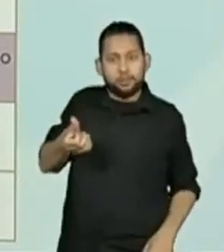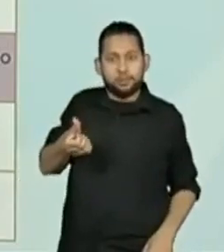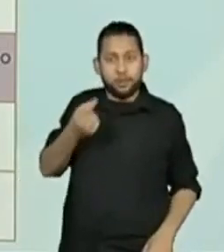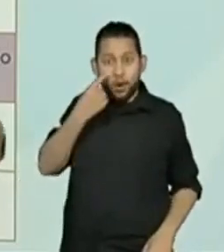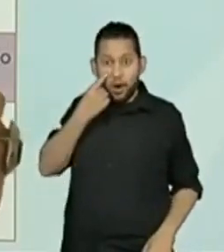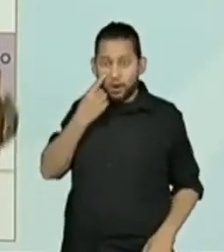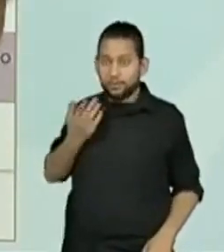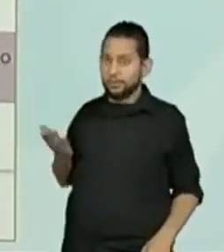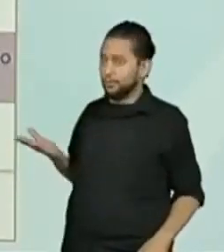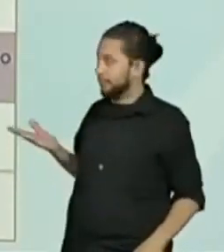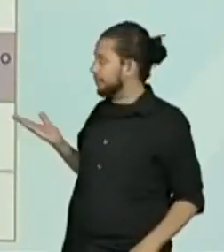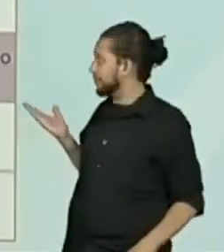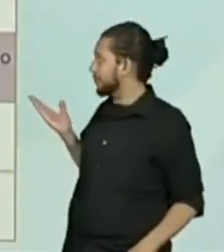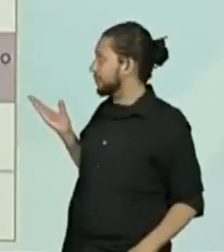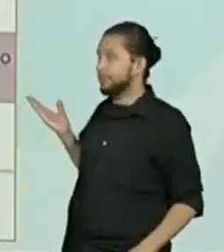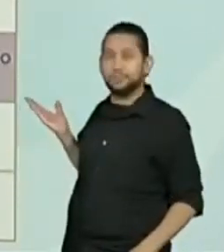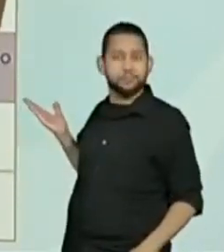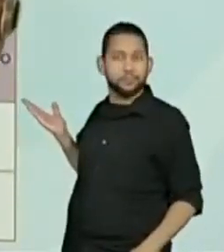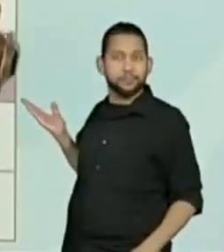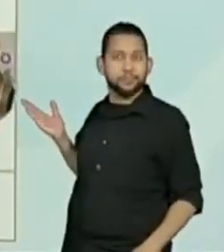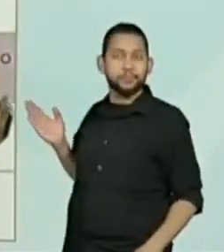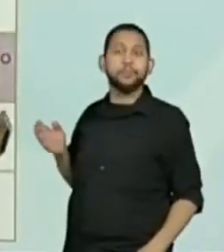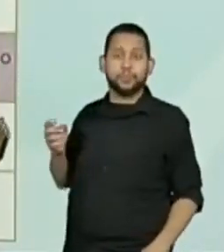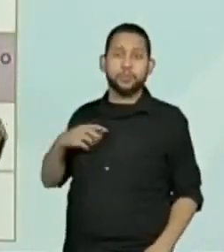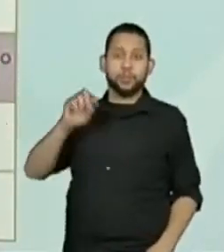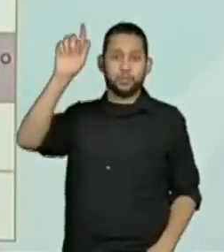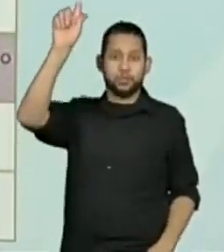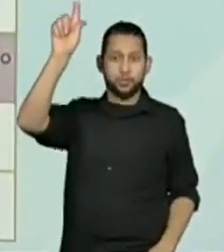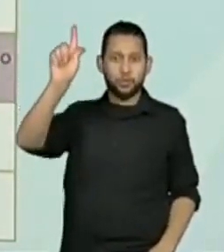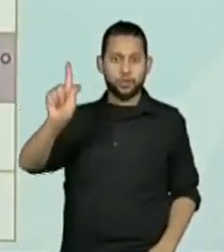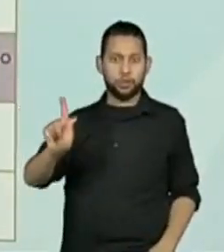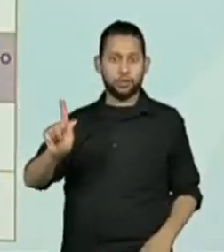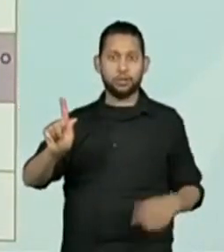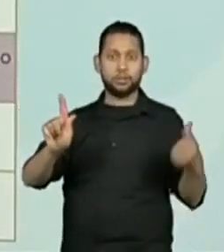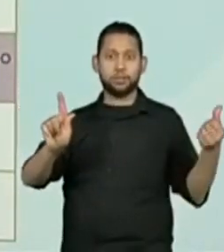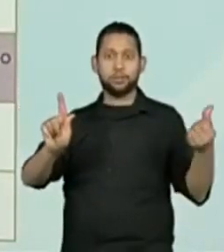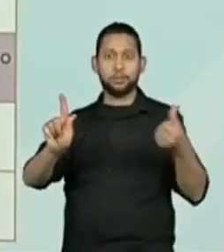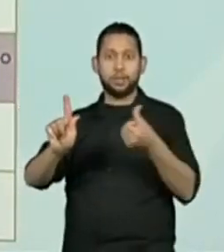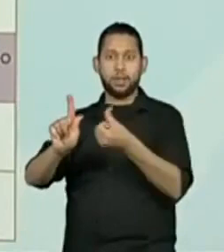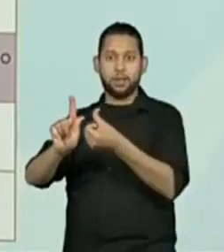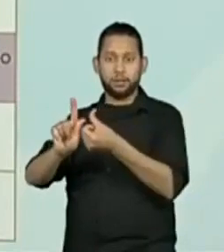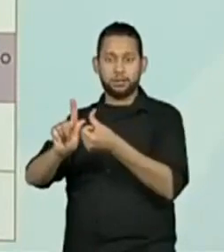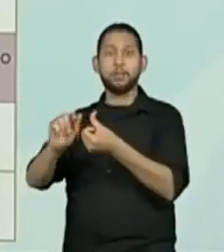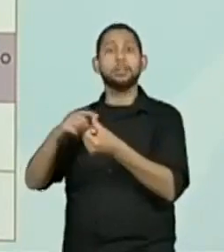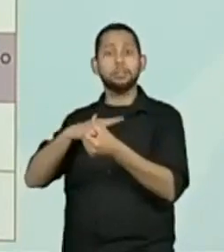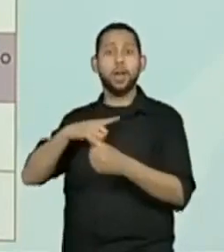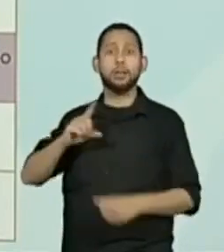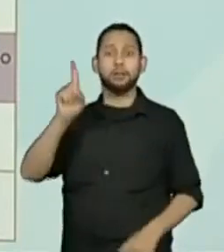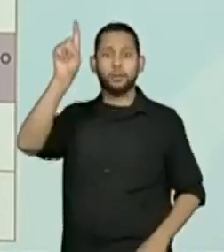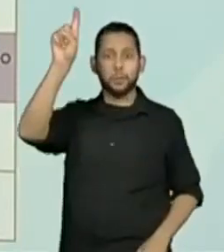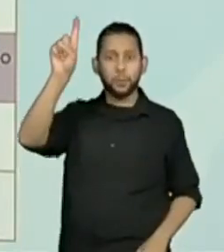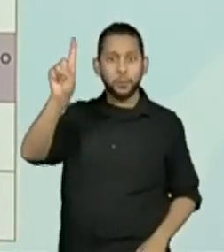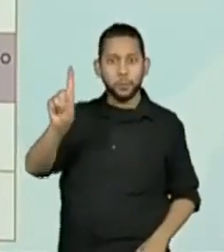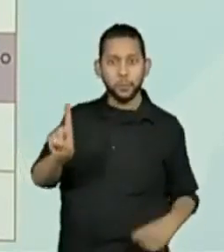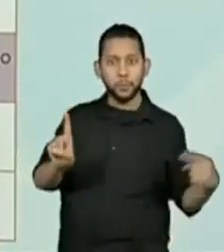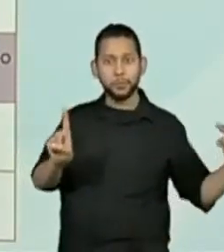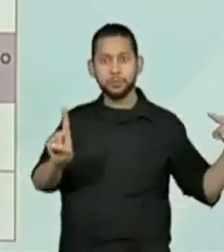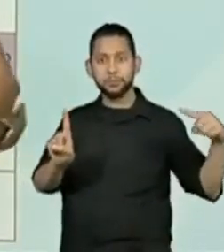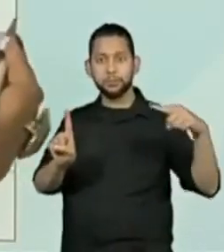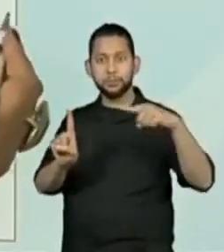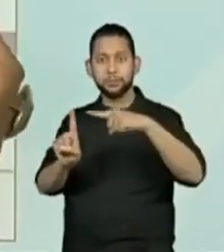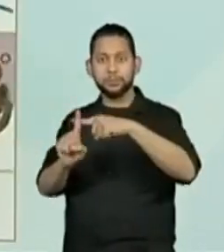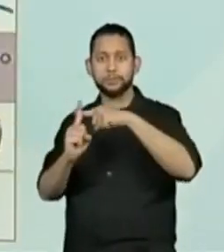fizer esta ligação, onde eles se encontram? E aí? Agora ficou fácil. A gente encontra a